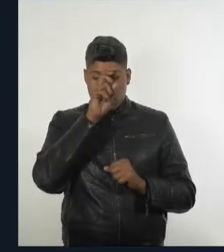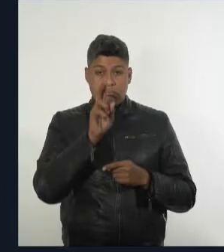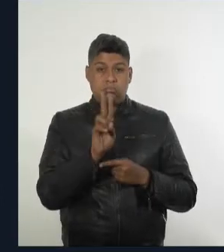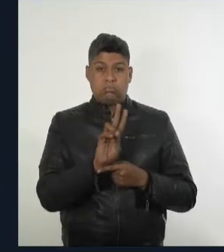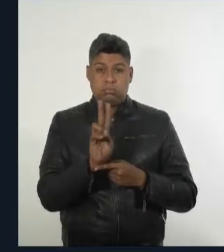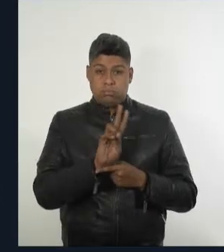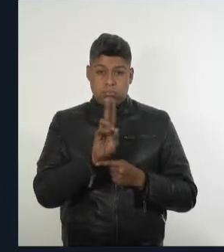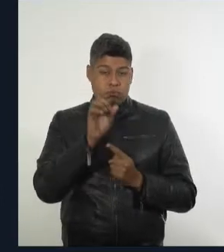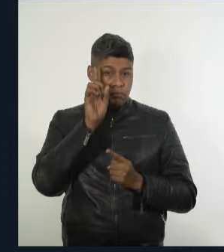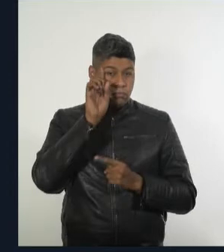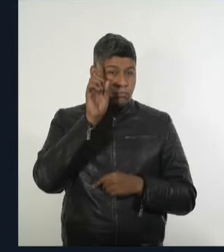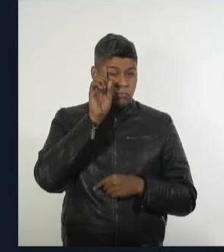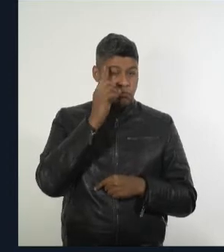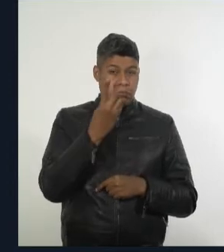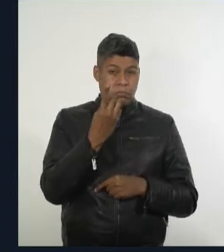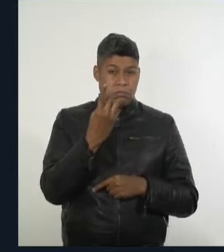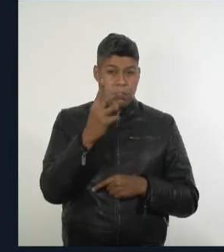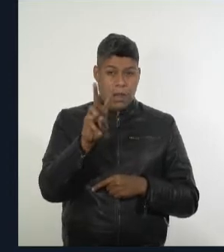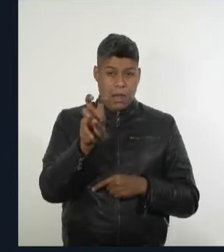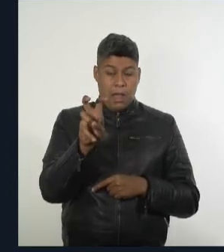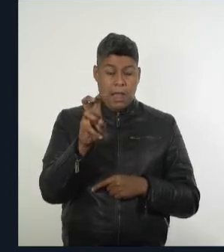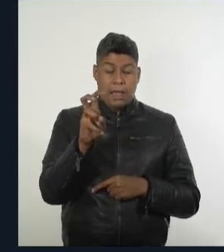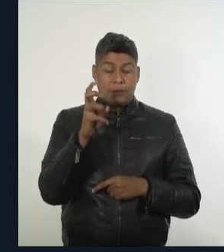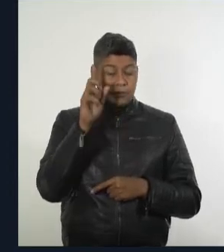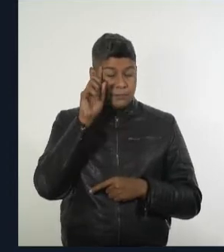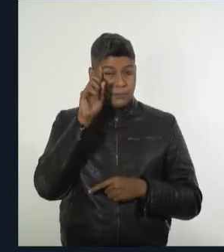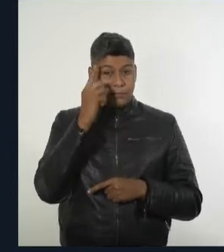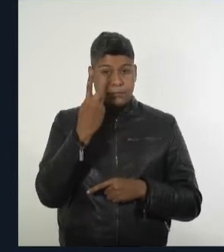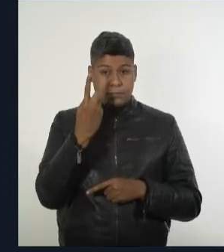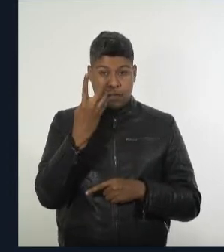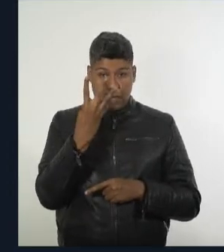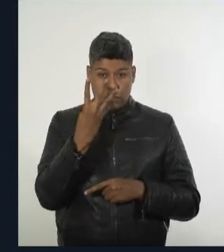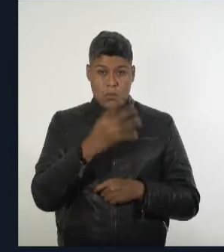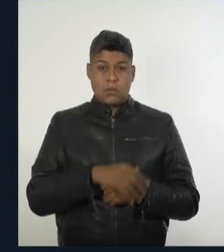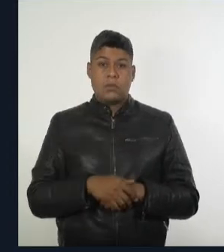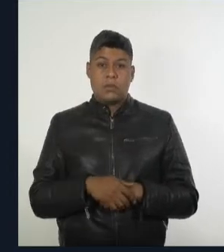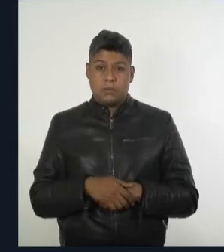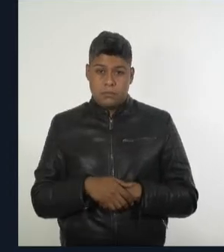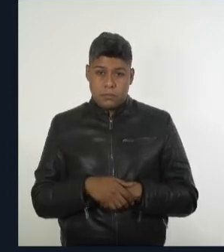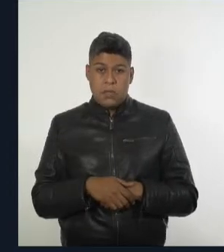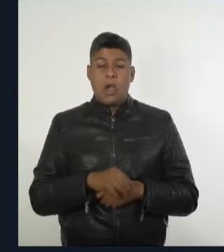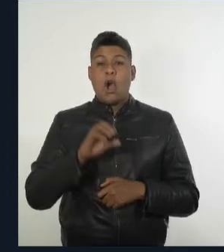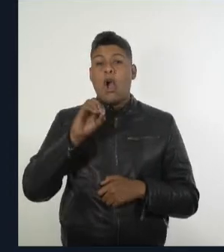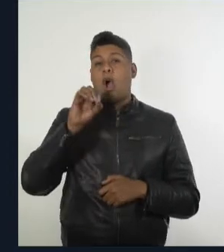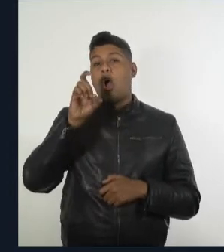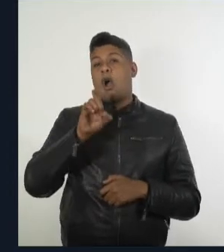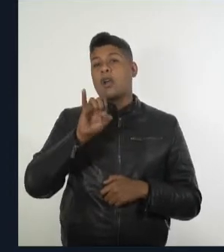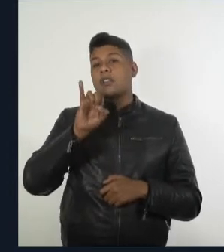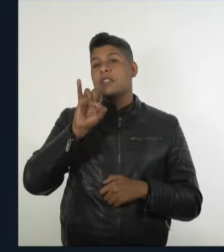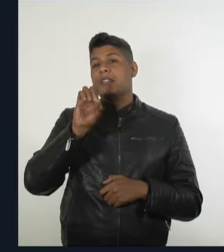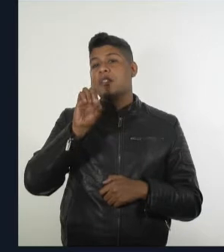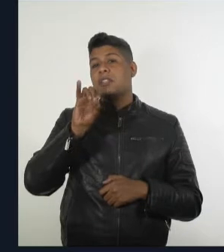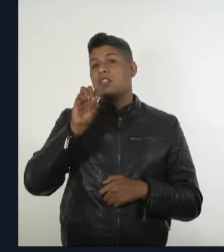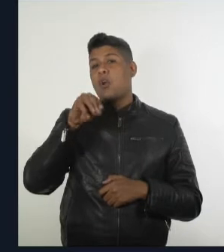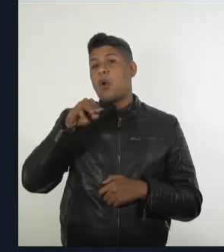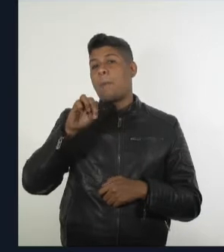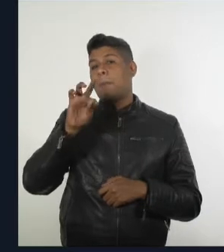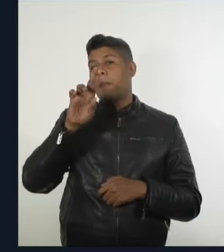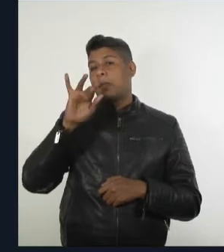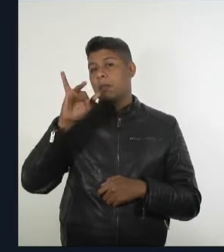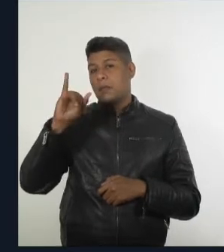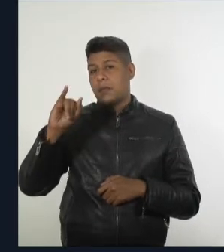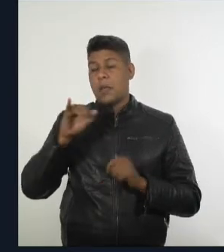por 14 dias, com avaliação clínica e de oximetria. Nós instituímos